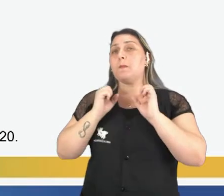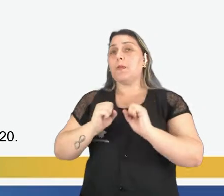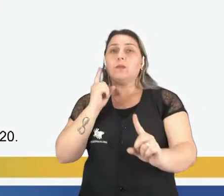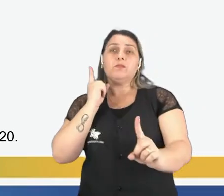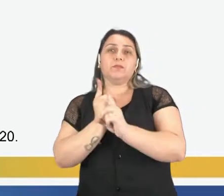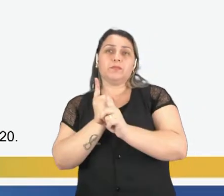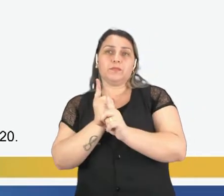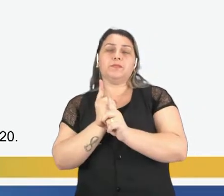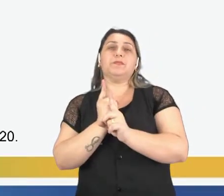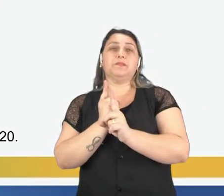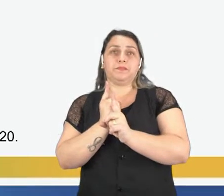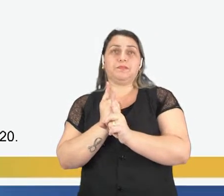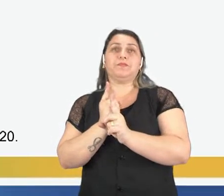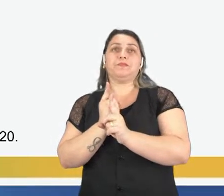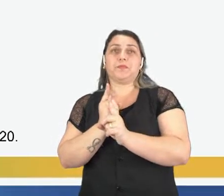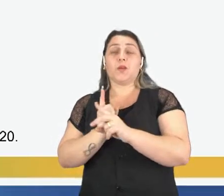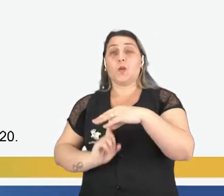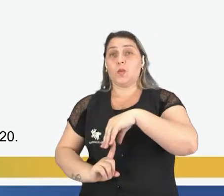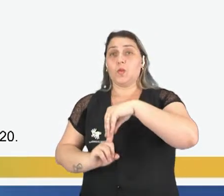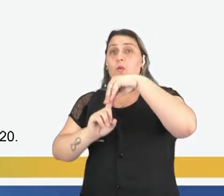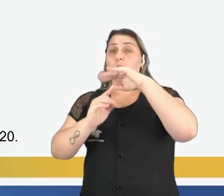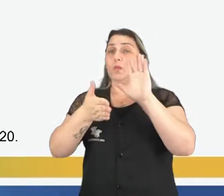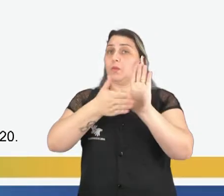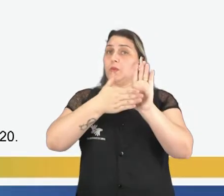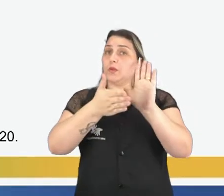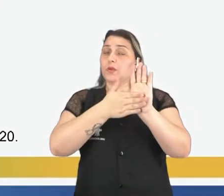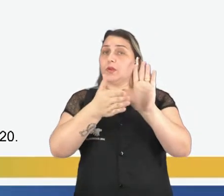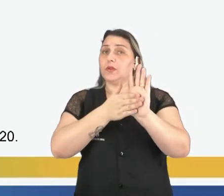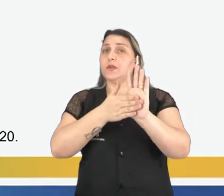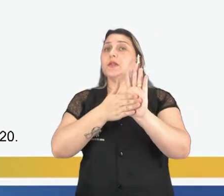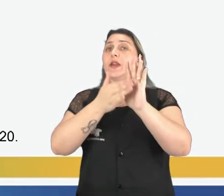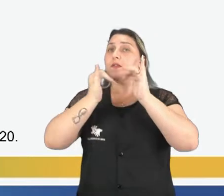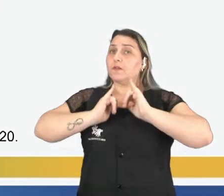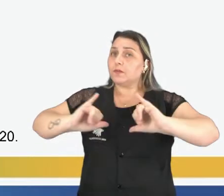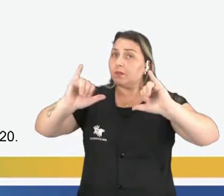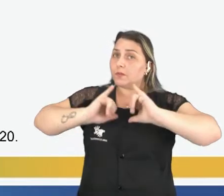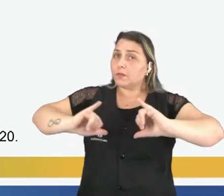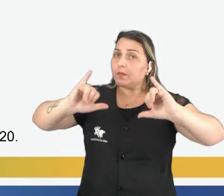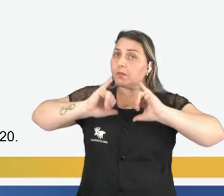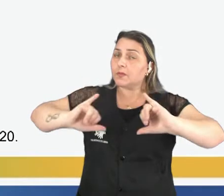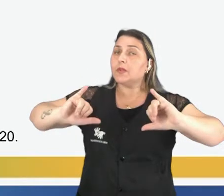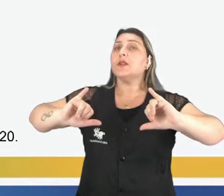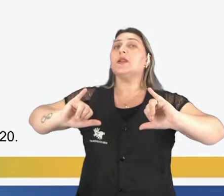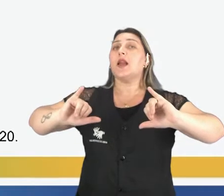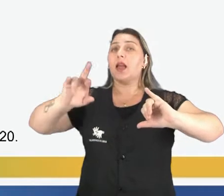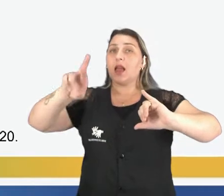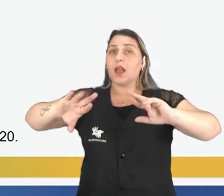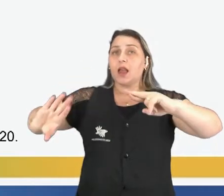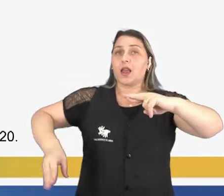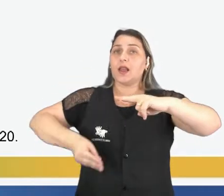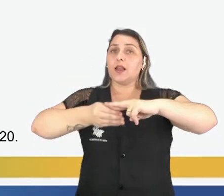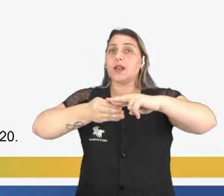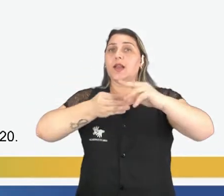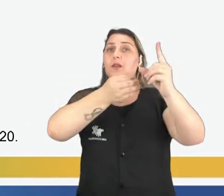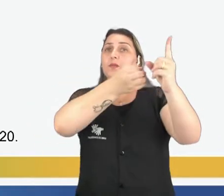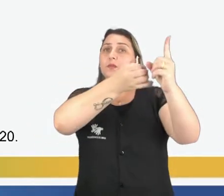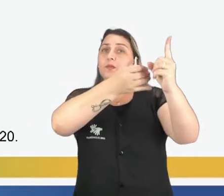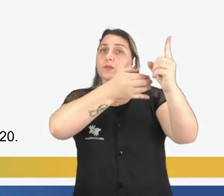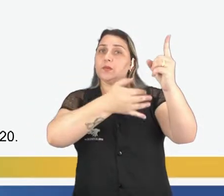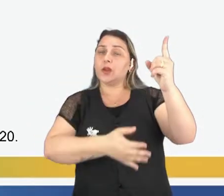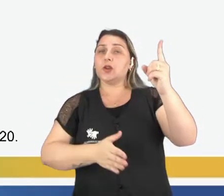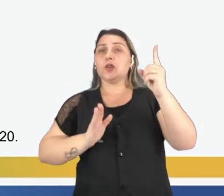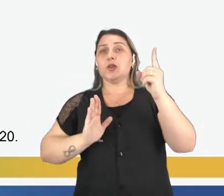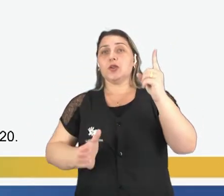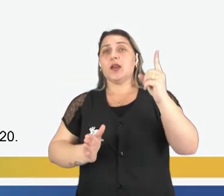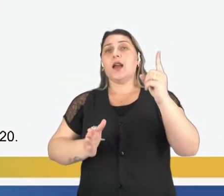encontrado. Aqui, o único propósito é ser informativo. Isso é resenha descritiva. Já a